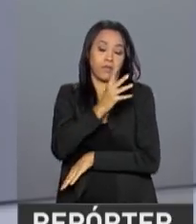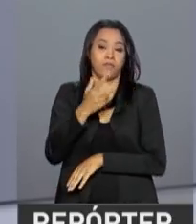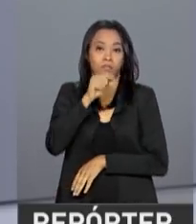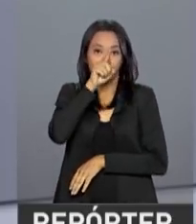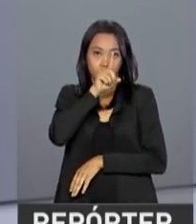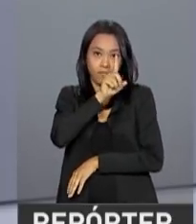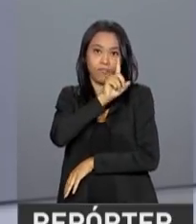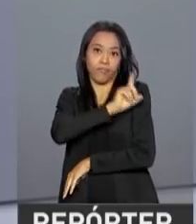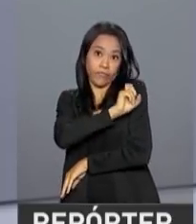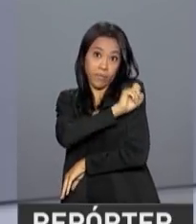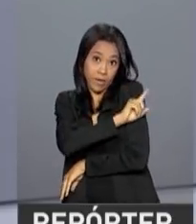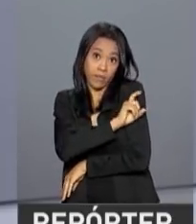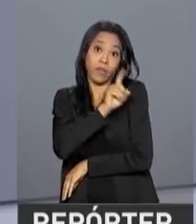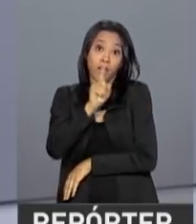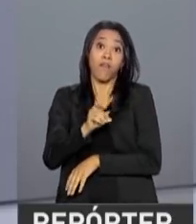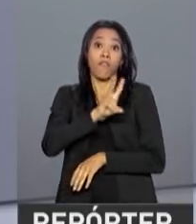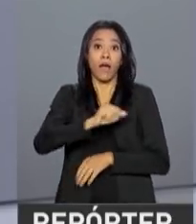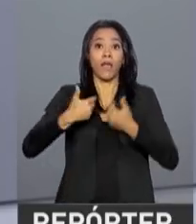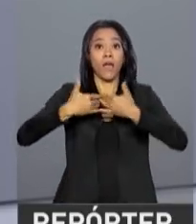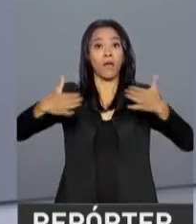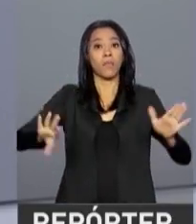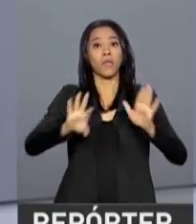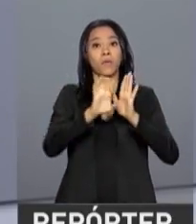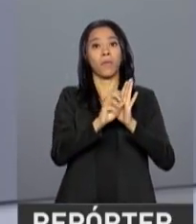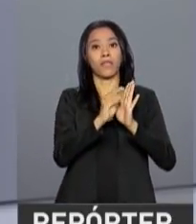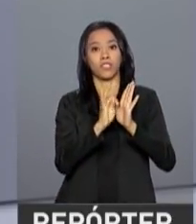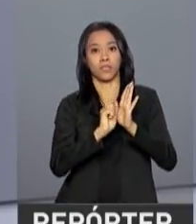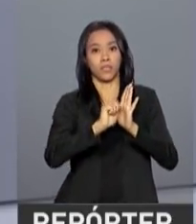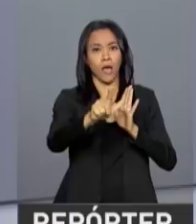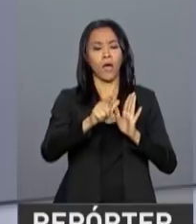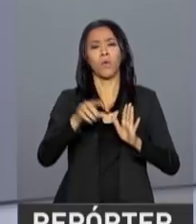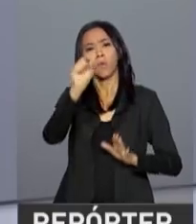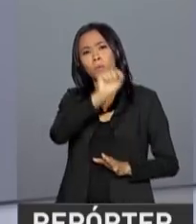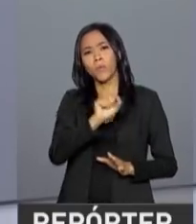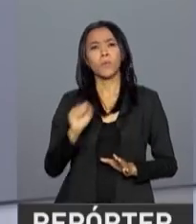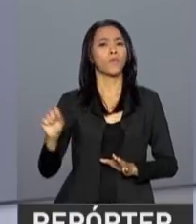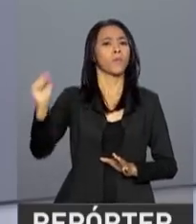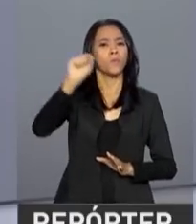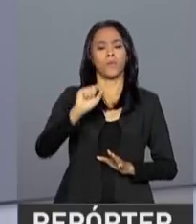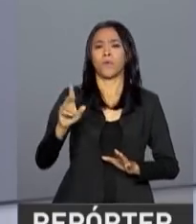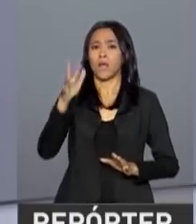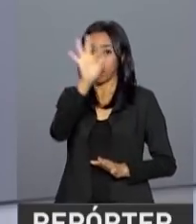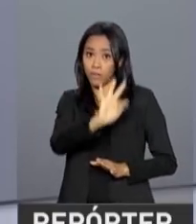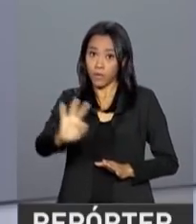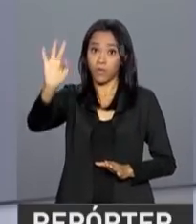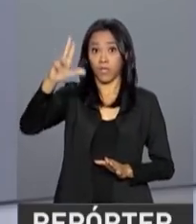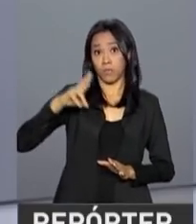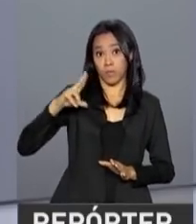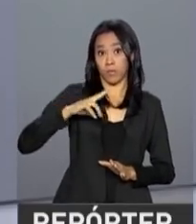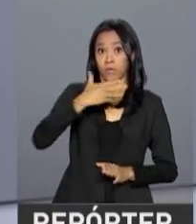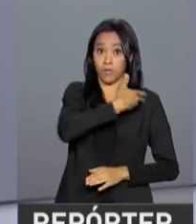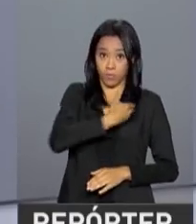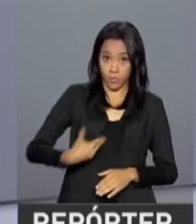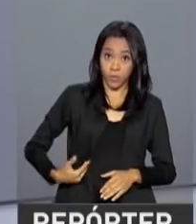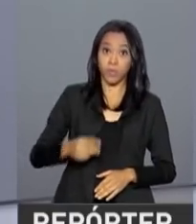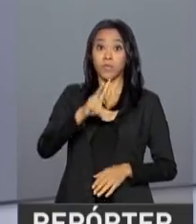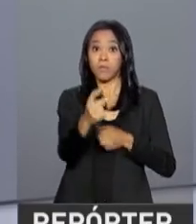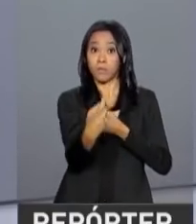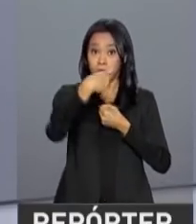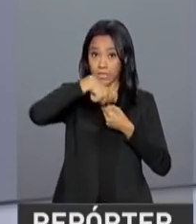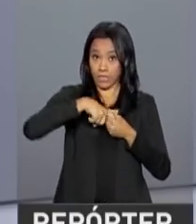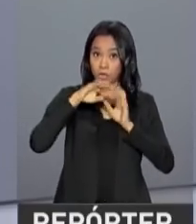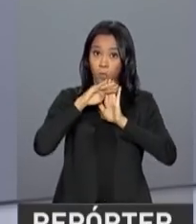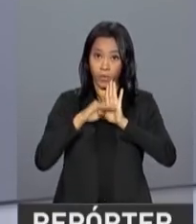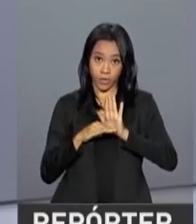ministério publicou um edital para que instituições de ensino públicas e privadas de todo o país se credenciem ao programa para o